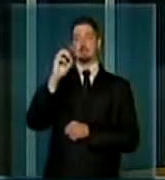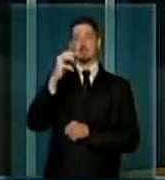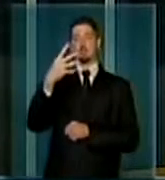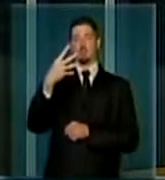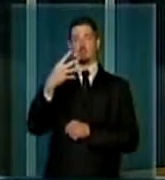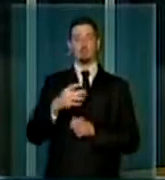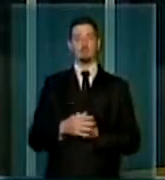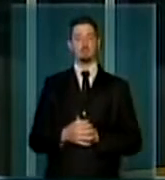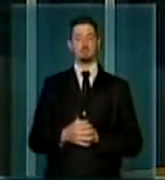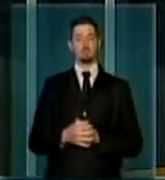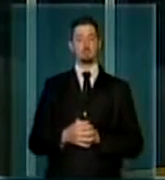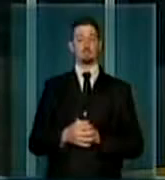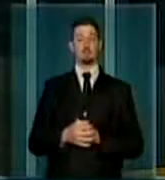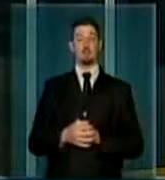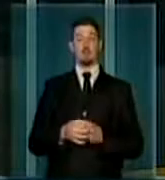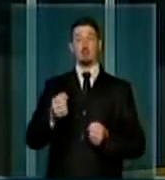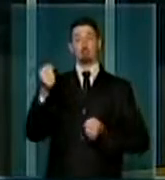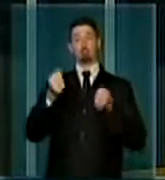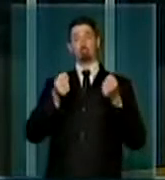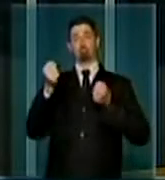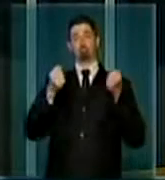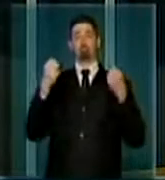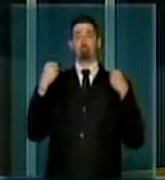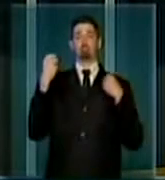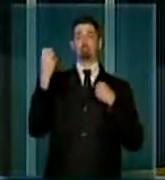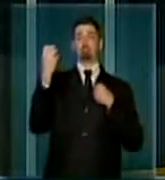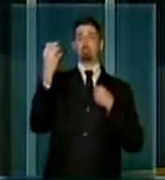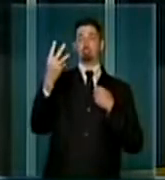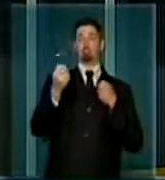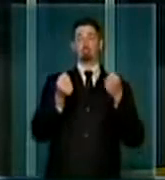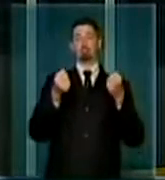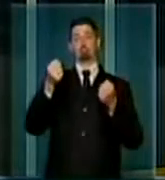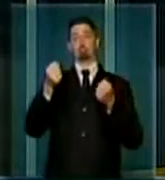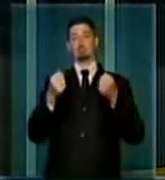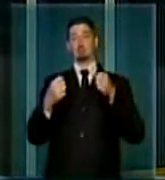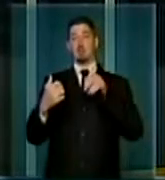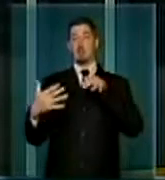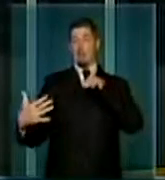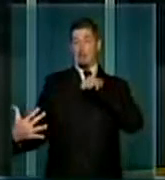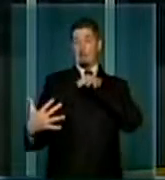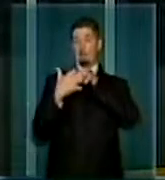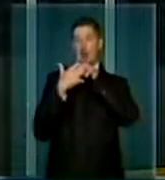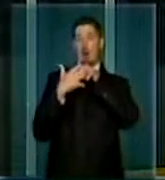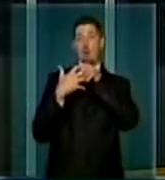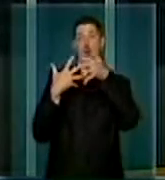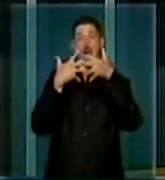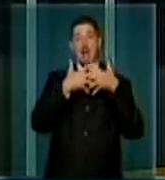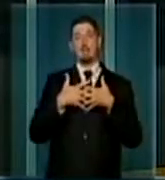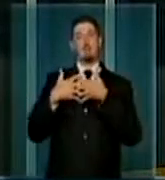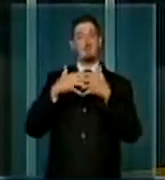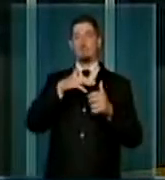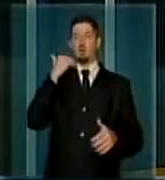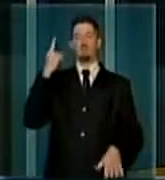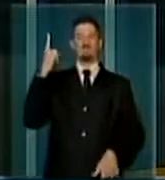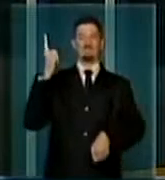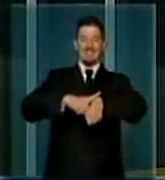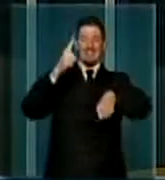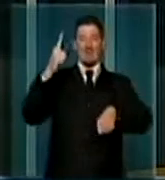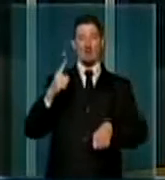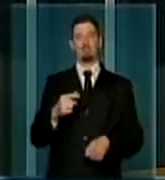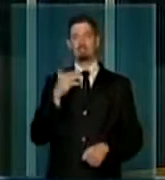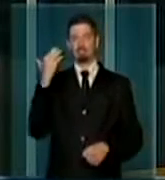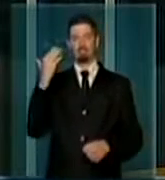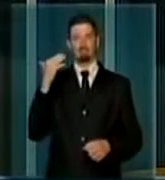Ji-Paraná. O carro em que ele viajava se chocou com uma carreta, causando a sua morte